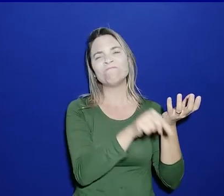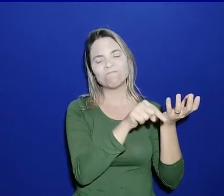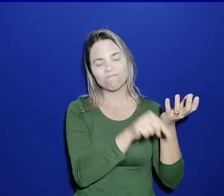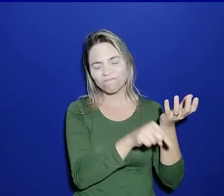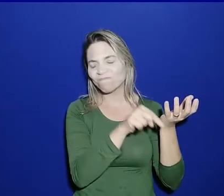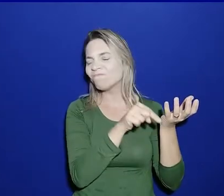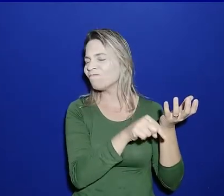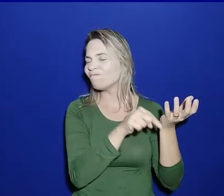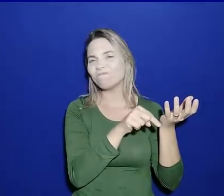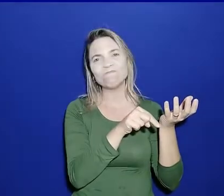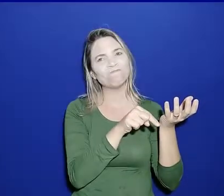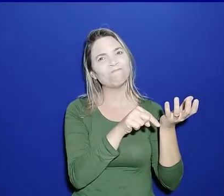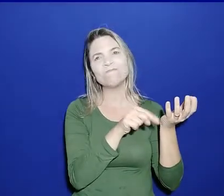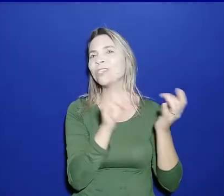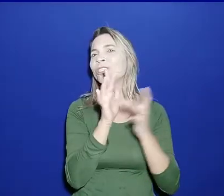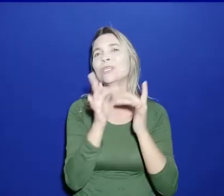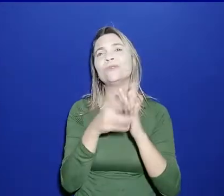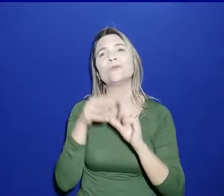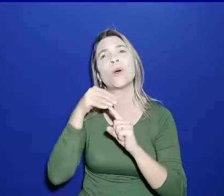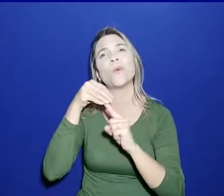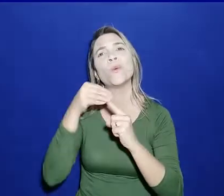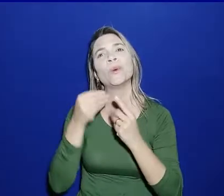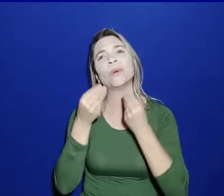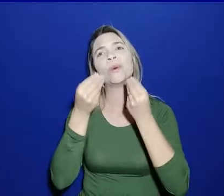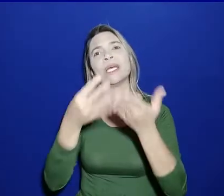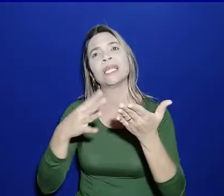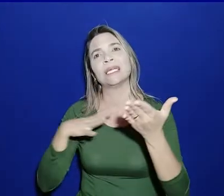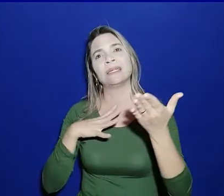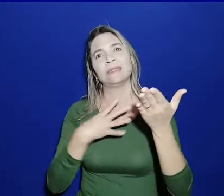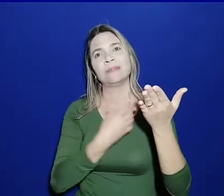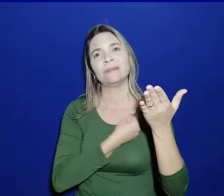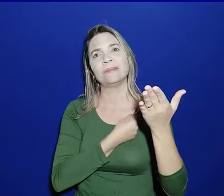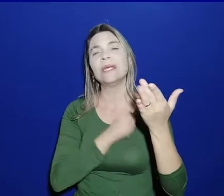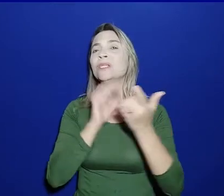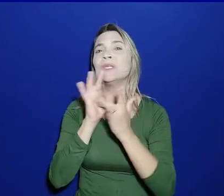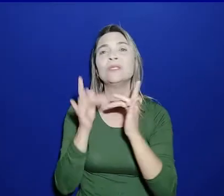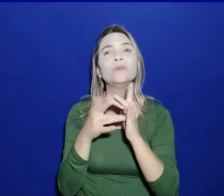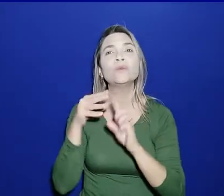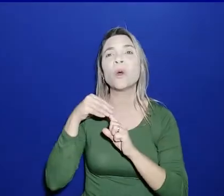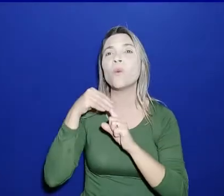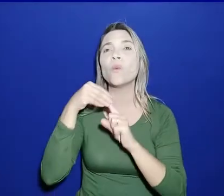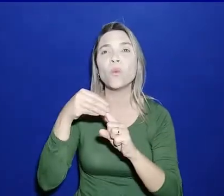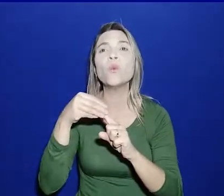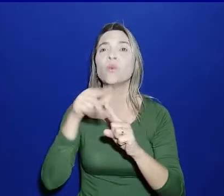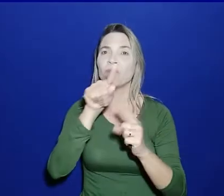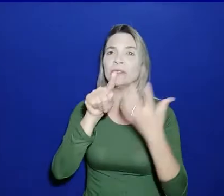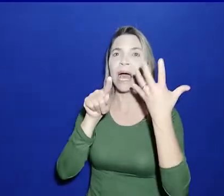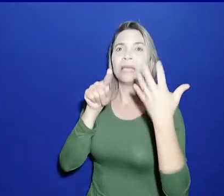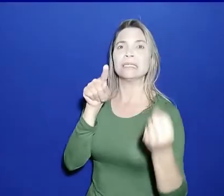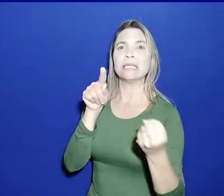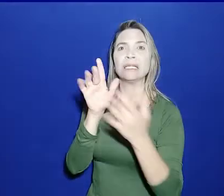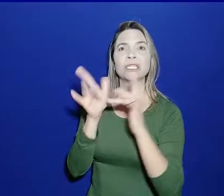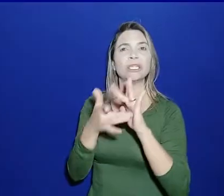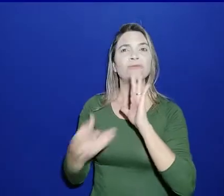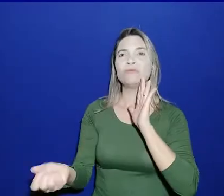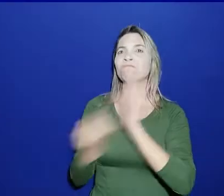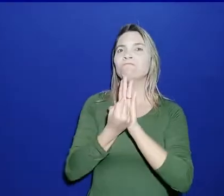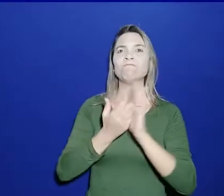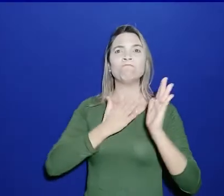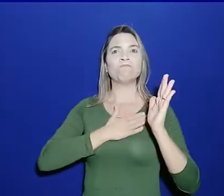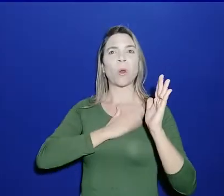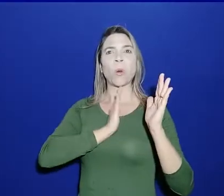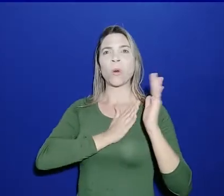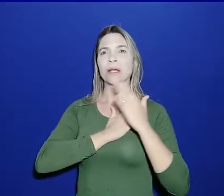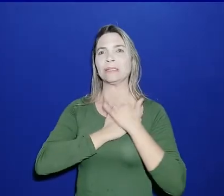o único caminho que nos leva de volta a Deus. Somente crendo em Cristo receberemos a vida eterna. A palavra